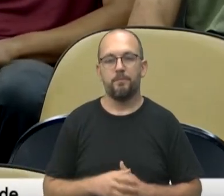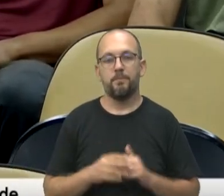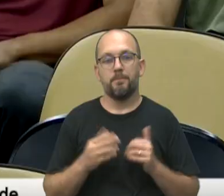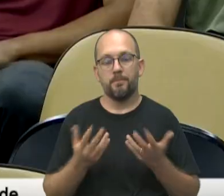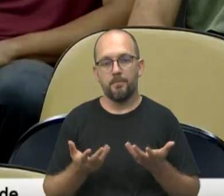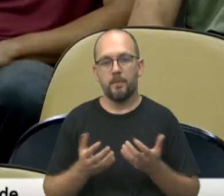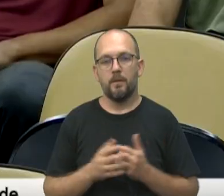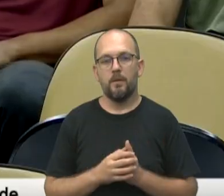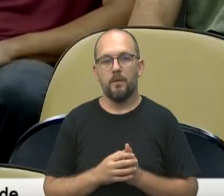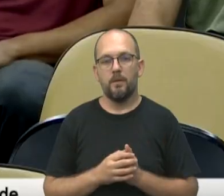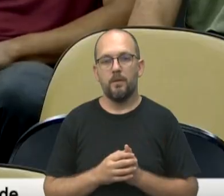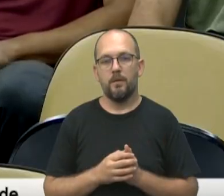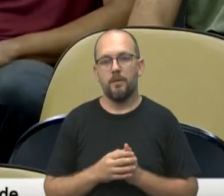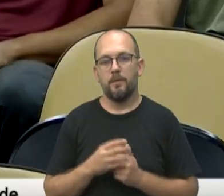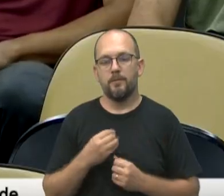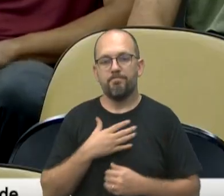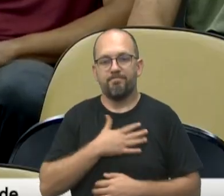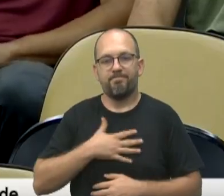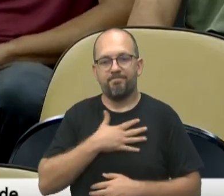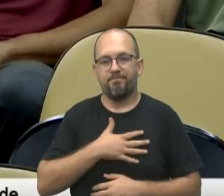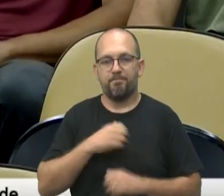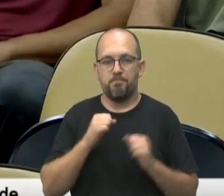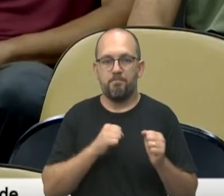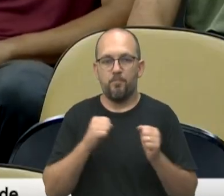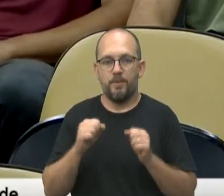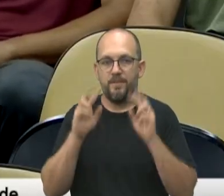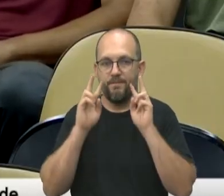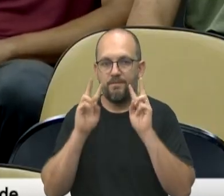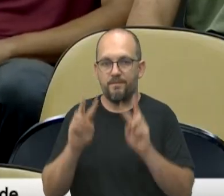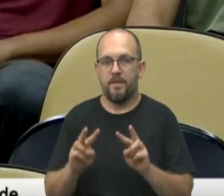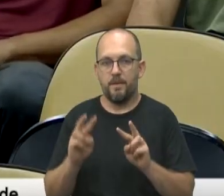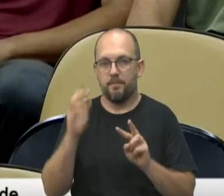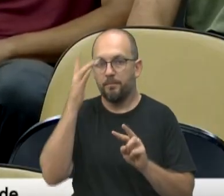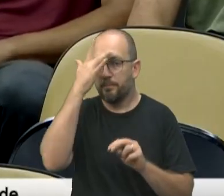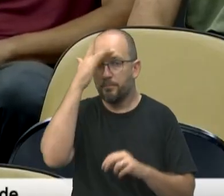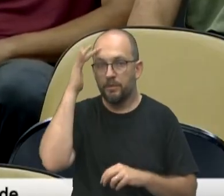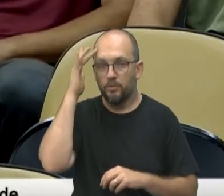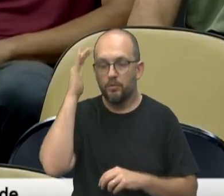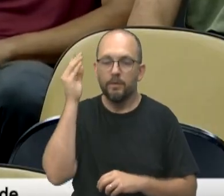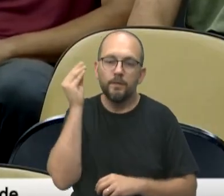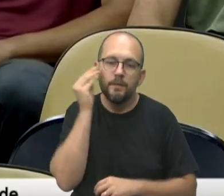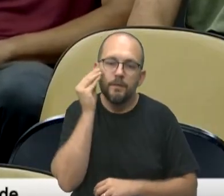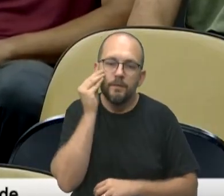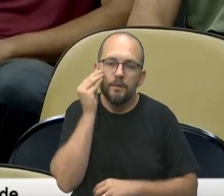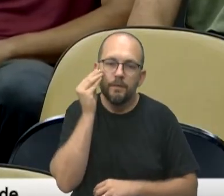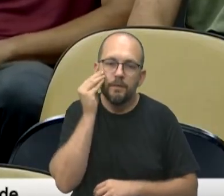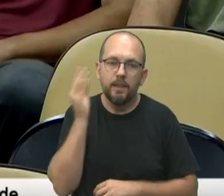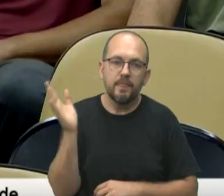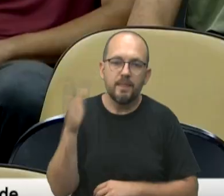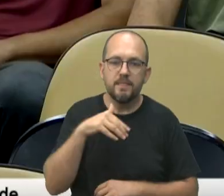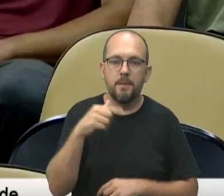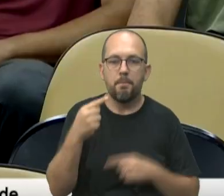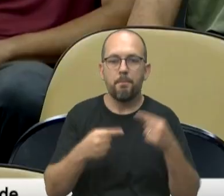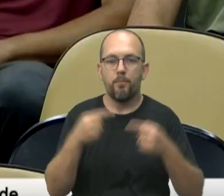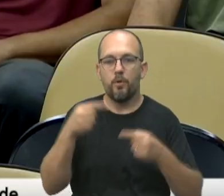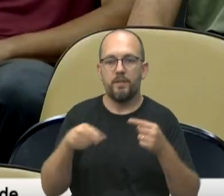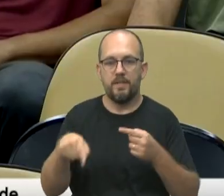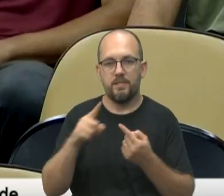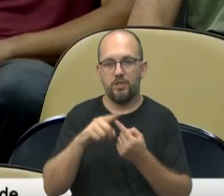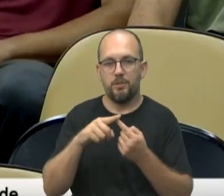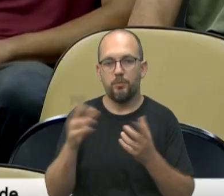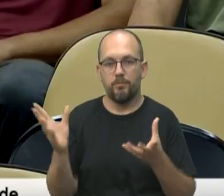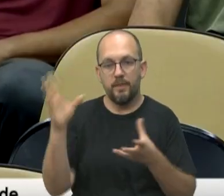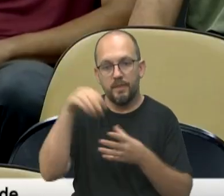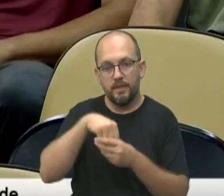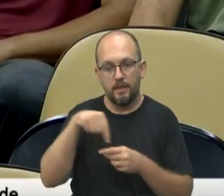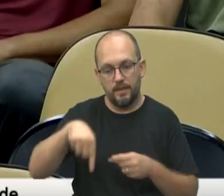é gratificante poder ver aqui pessoas que estão tentando trazer políticas desse tipo para dentro